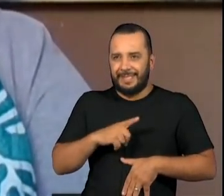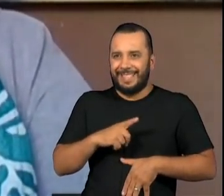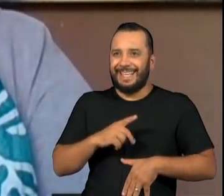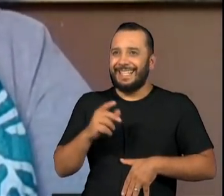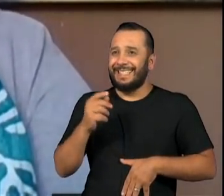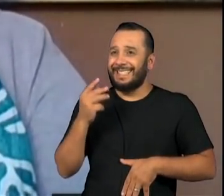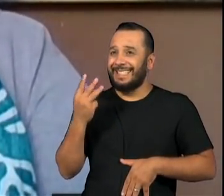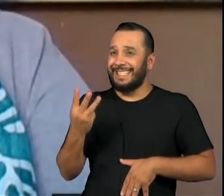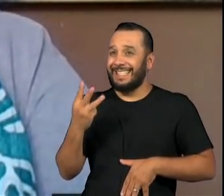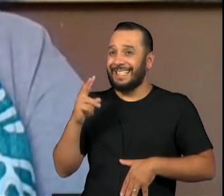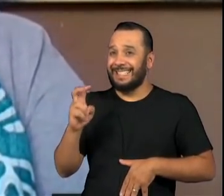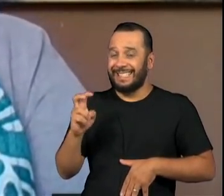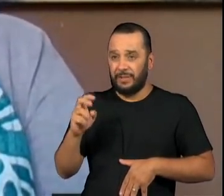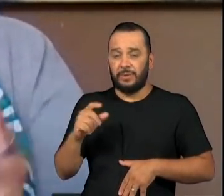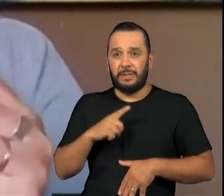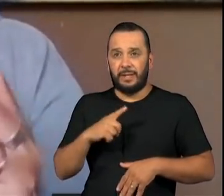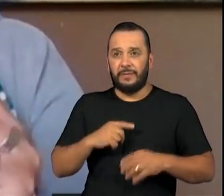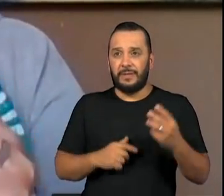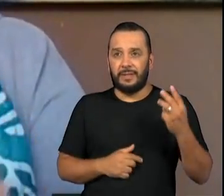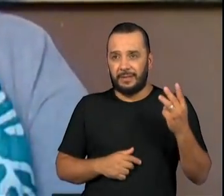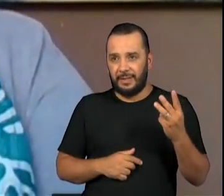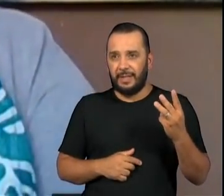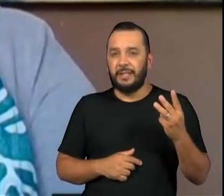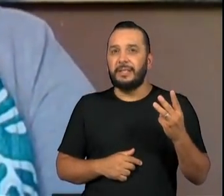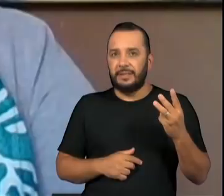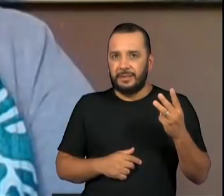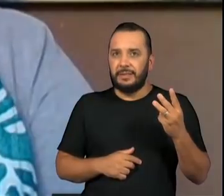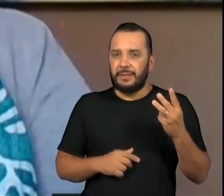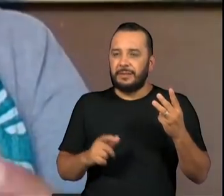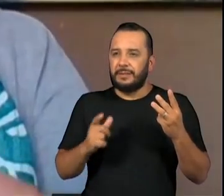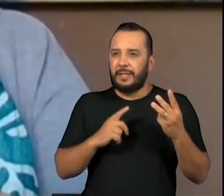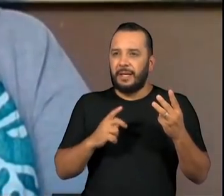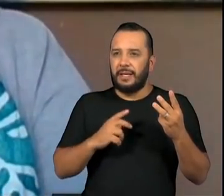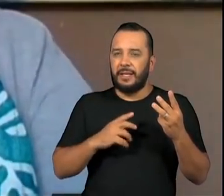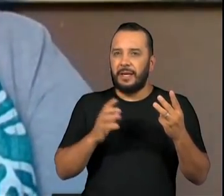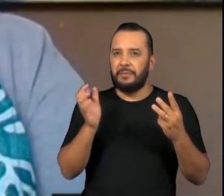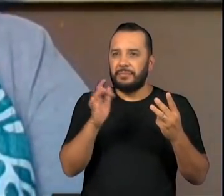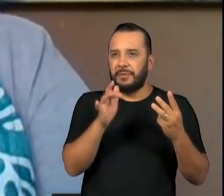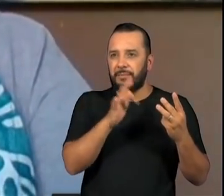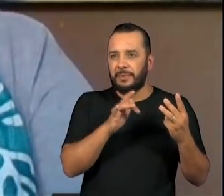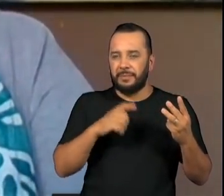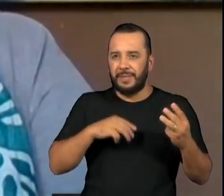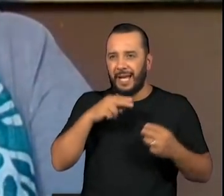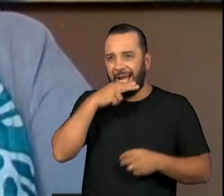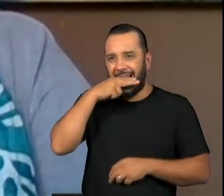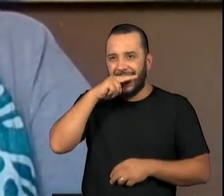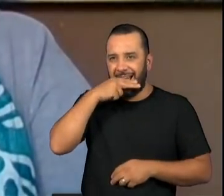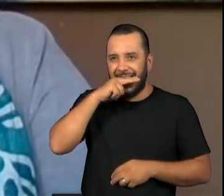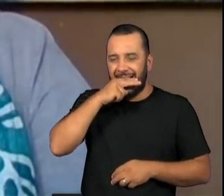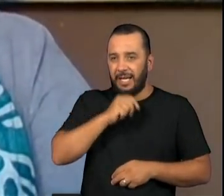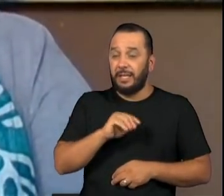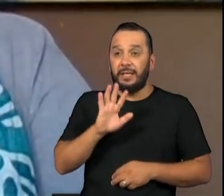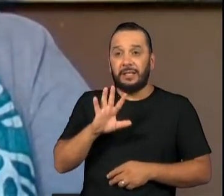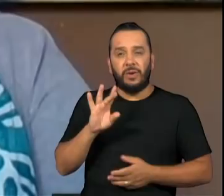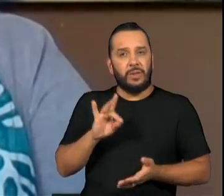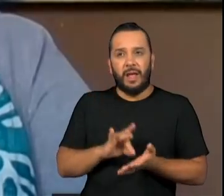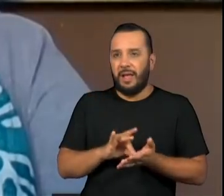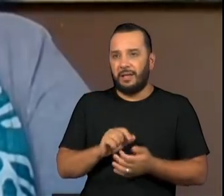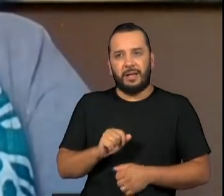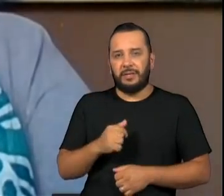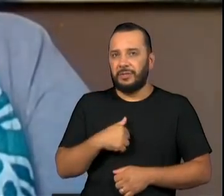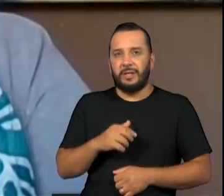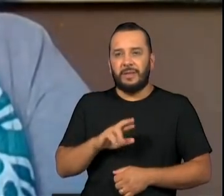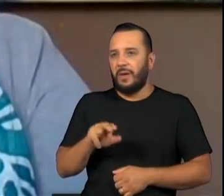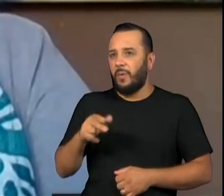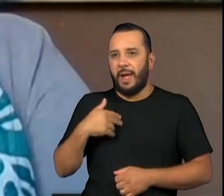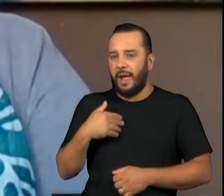em 3 delas nós encontramos restinho, fragmentos, fibras de cana. Então, em realidade, não é uma questão